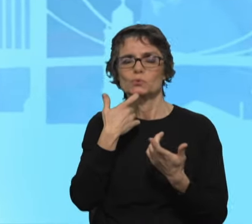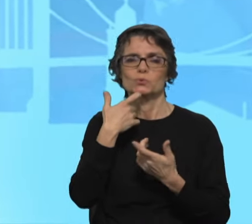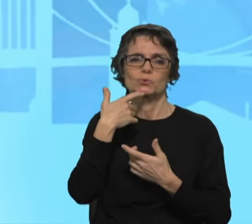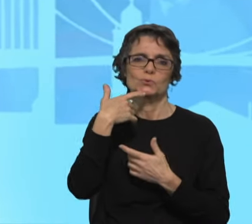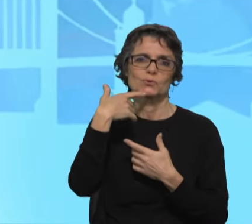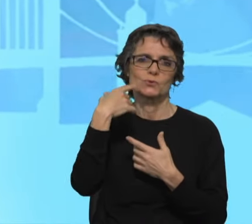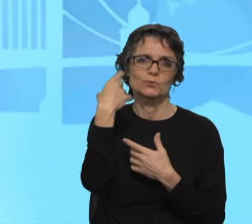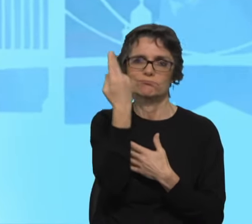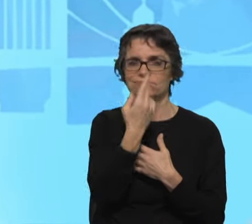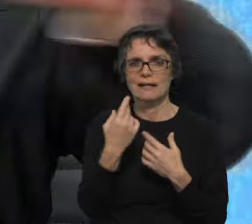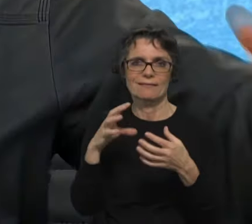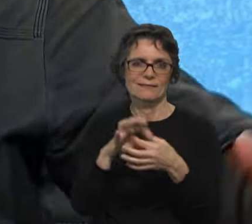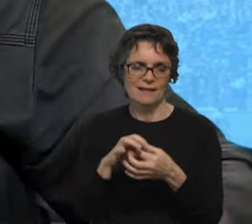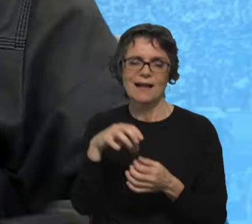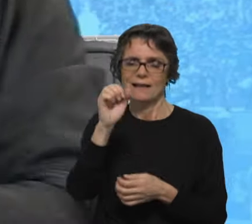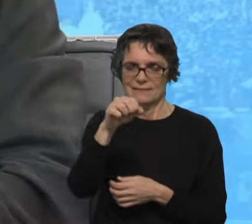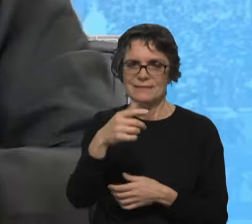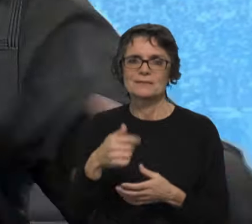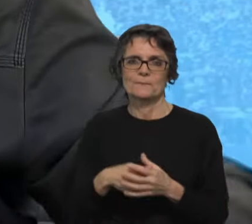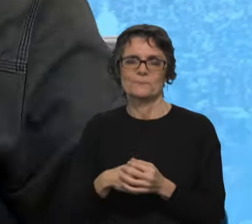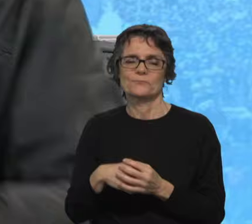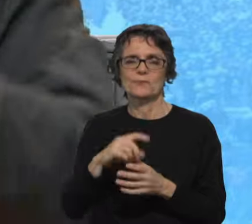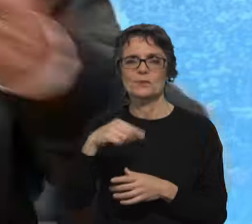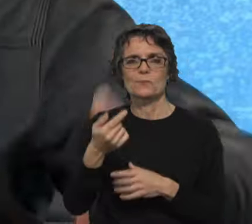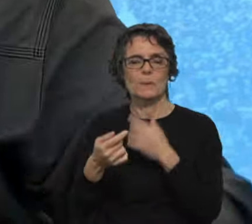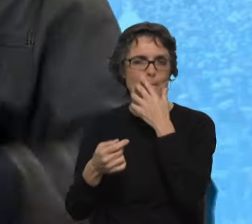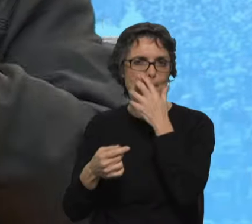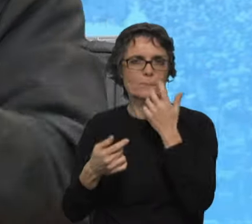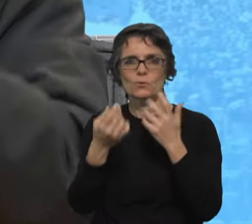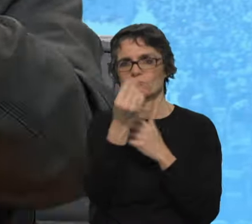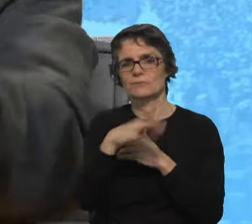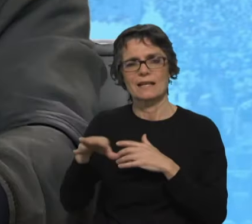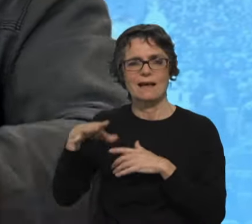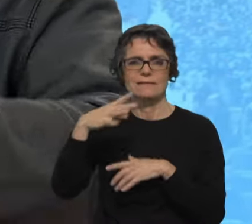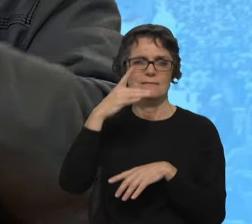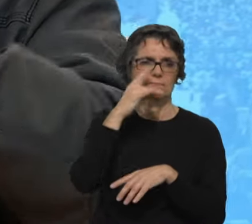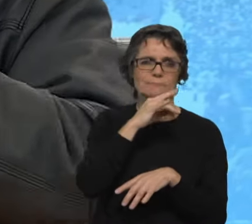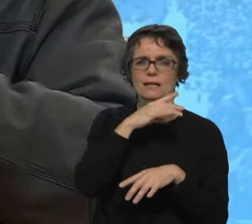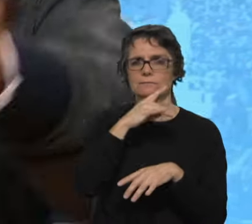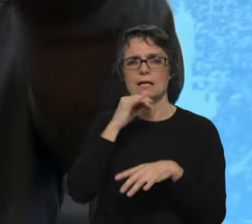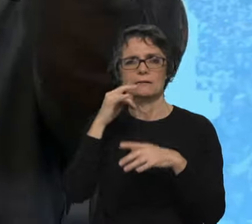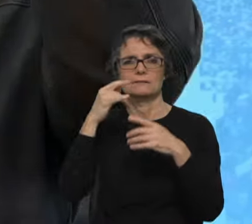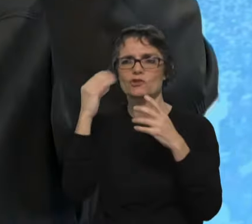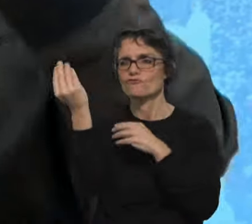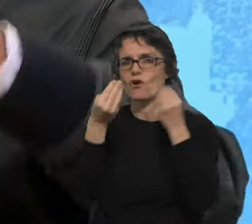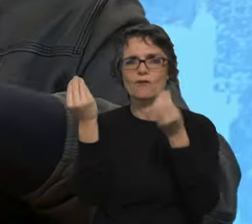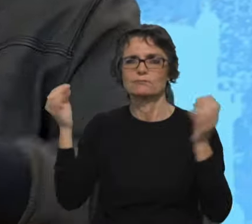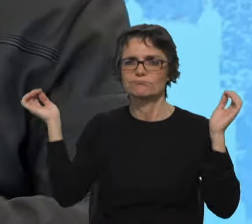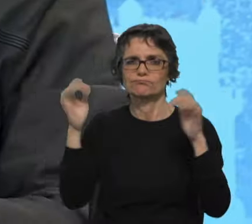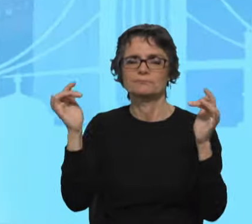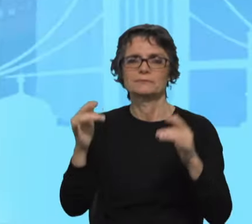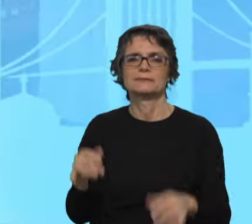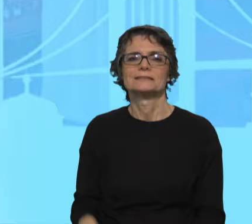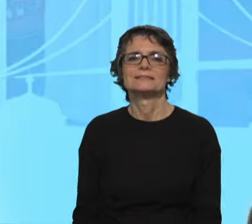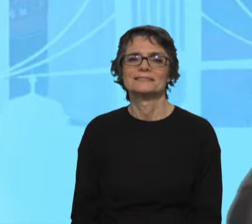é nessa altura que Tod lançam todos os chocalhos os apitos das Crianças pais jovens toda a gente e depois regressam todos nada